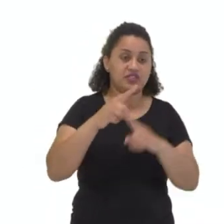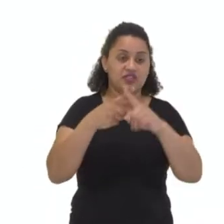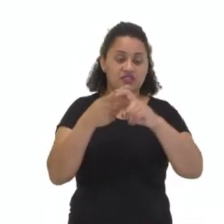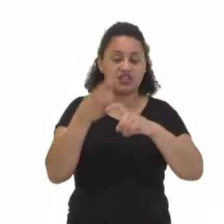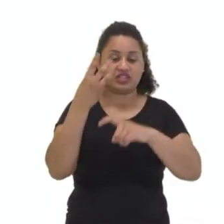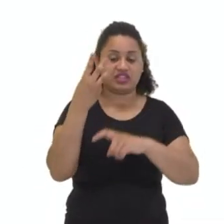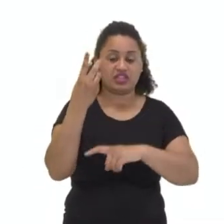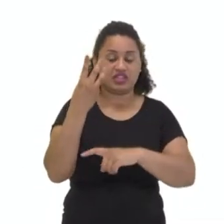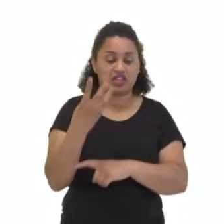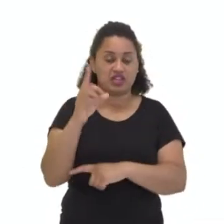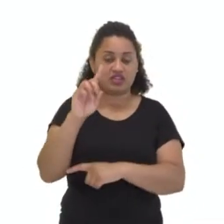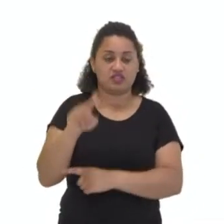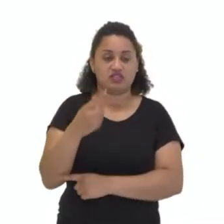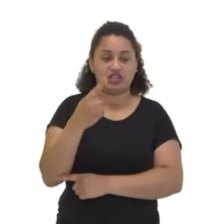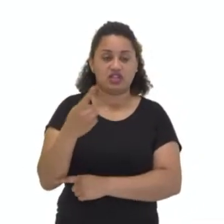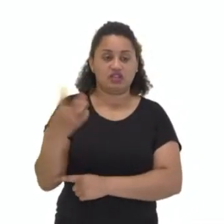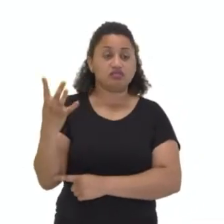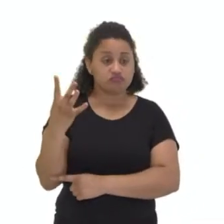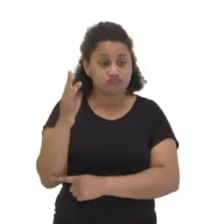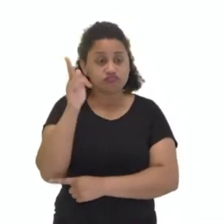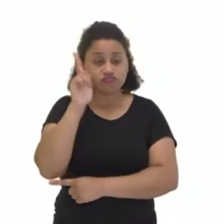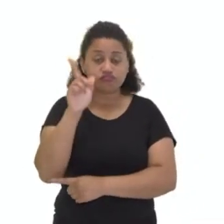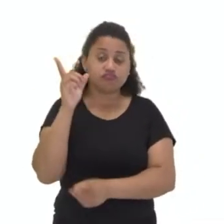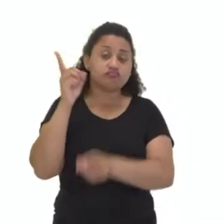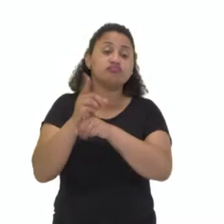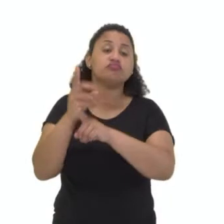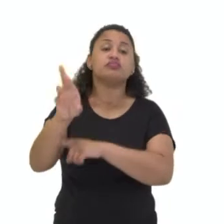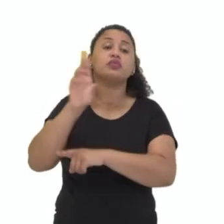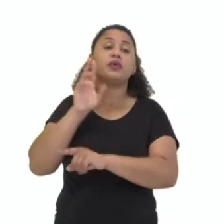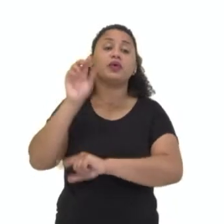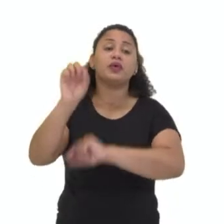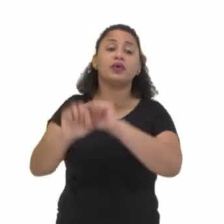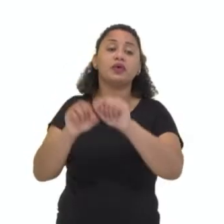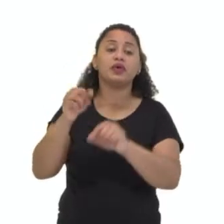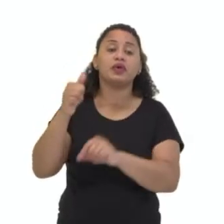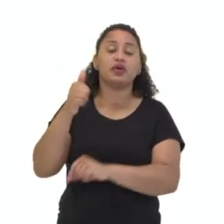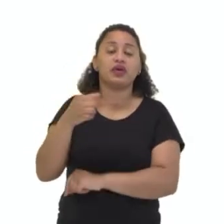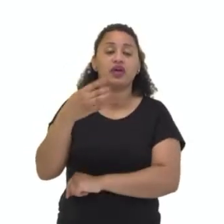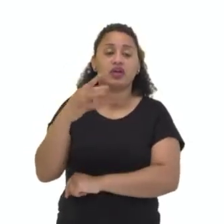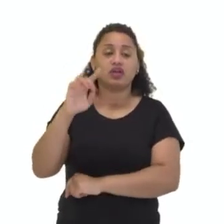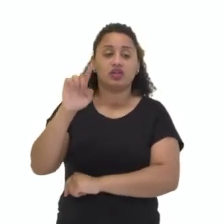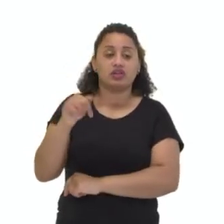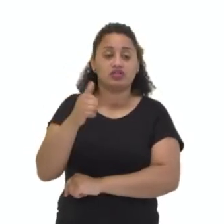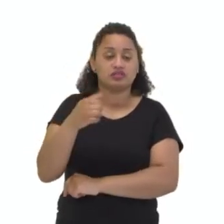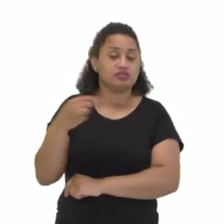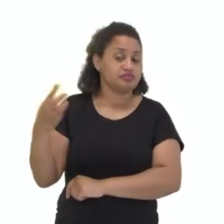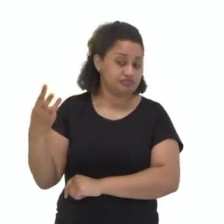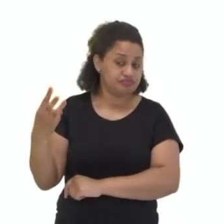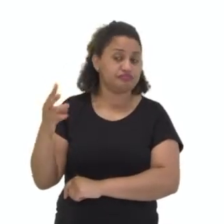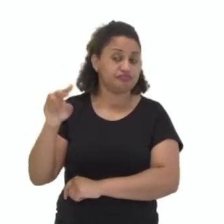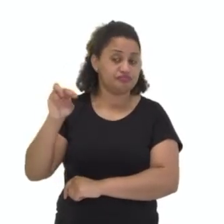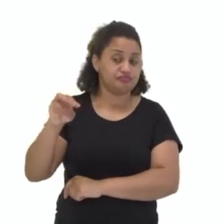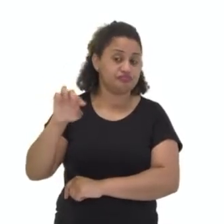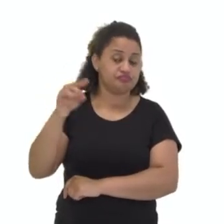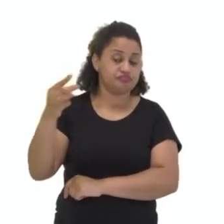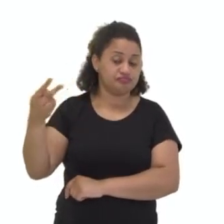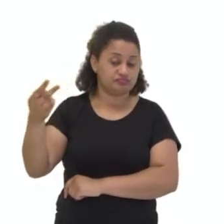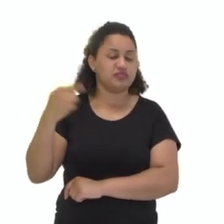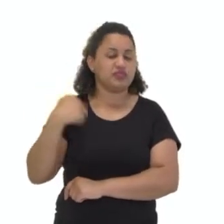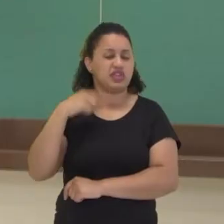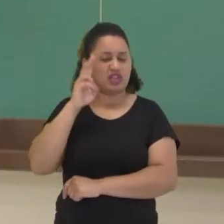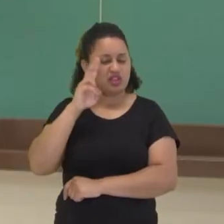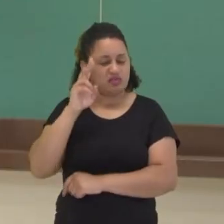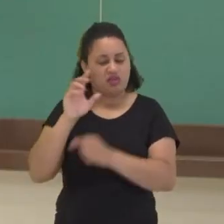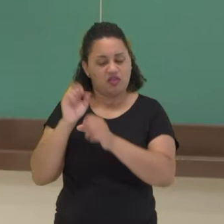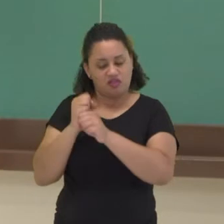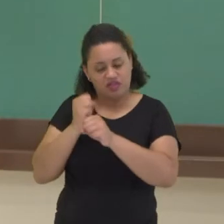Então, 4,5 vezes 3,14. Lembrando, faça o cálculo separado aí no teu caderno